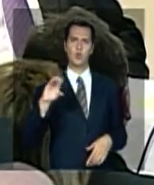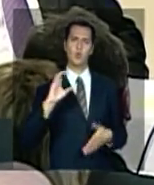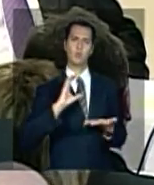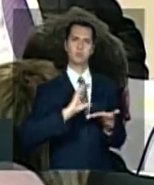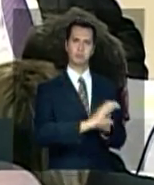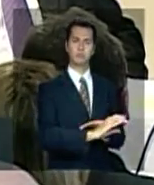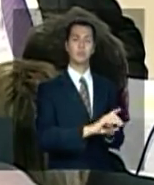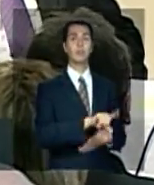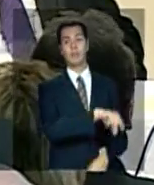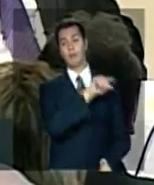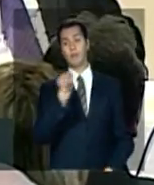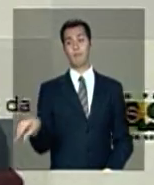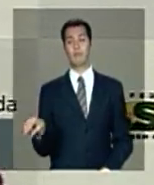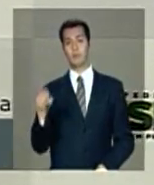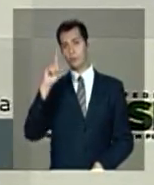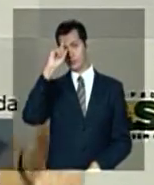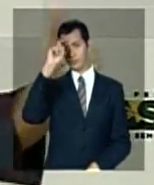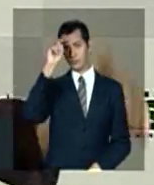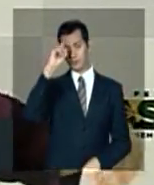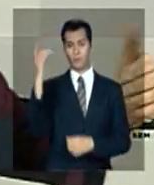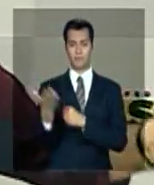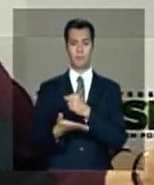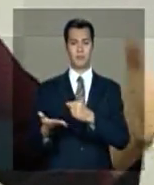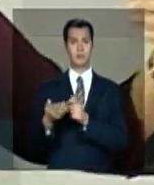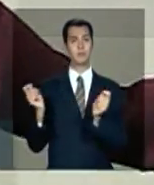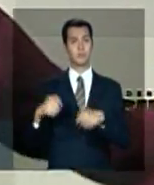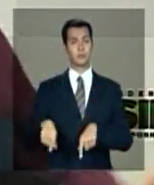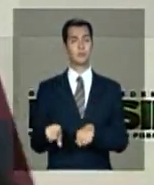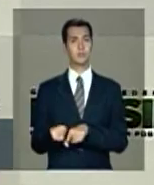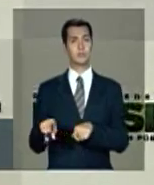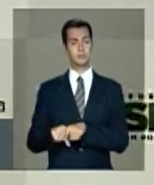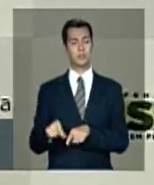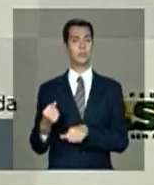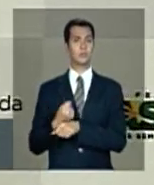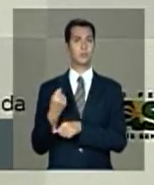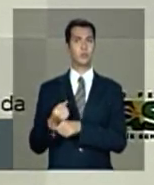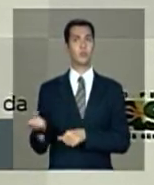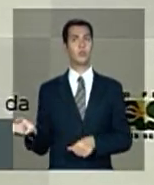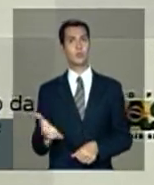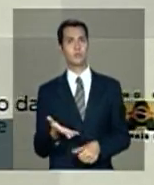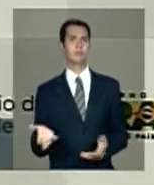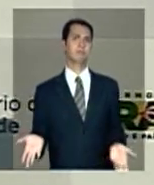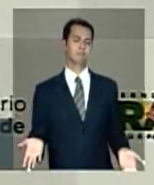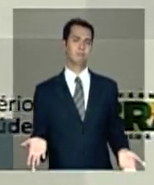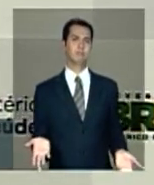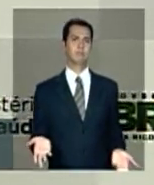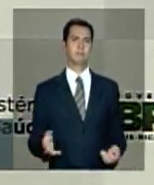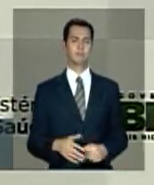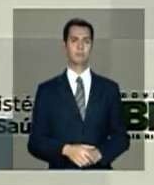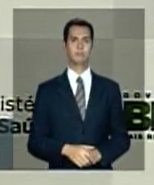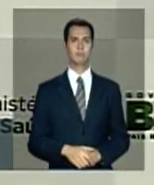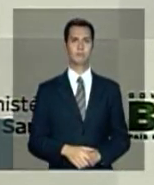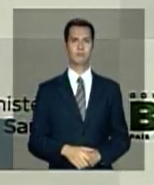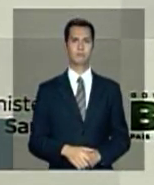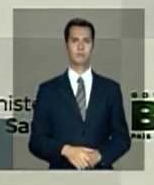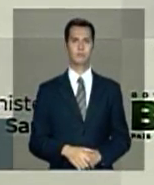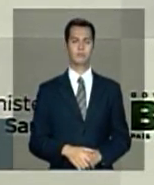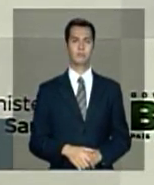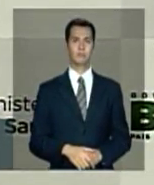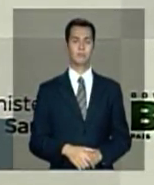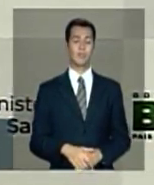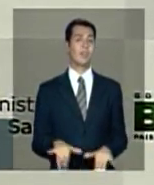ela e recompor a unidade básica o ou construiu uma nova o mesmo vale para